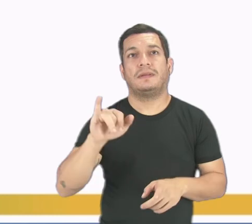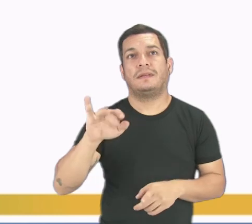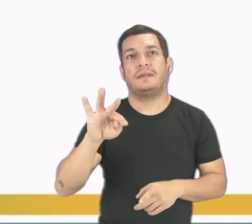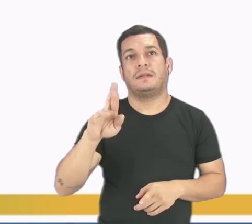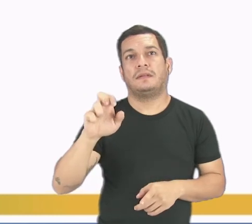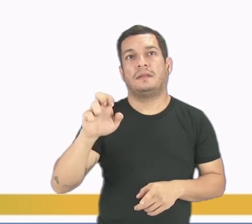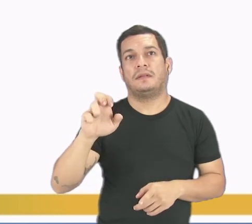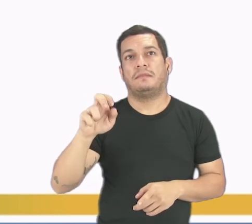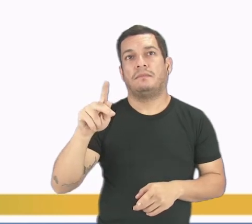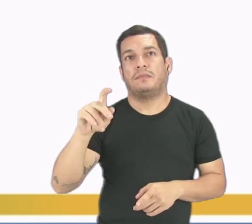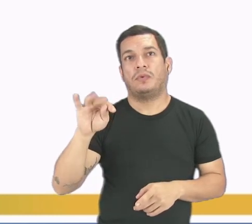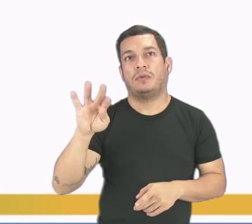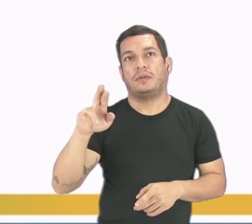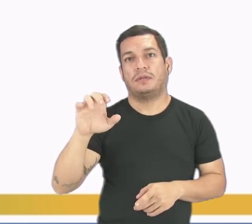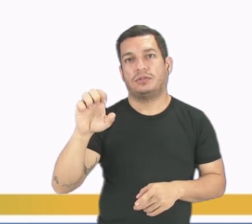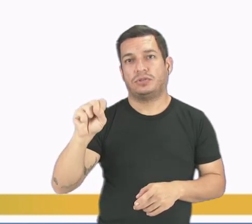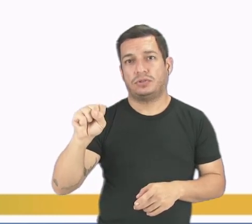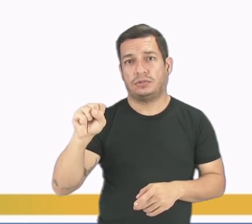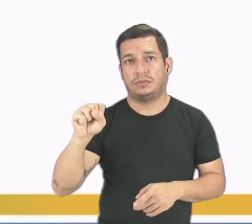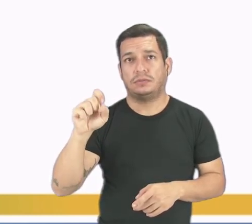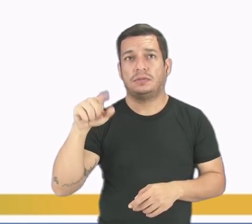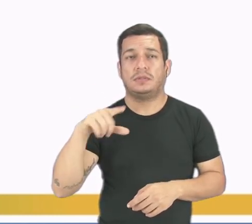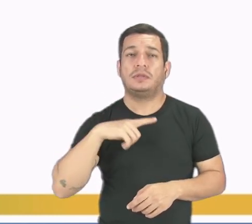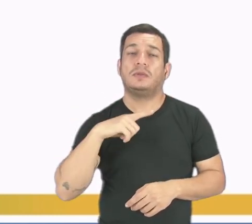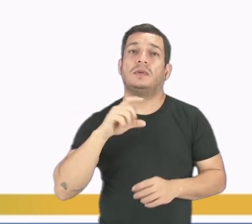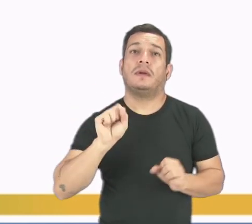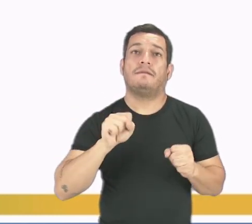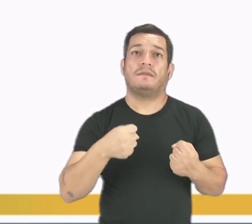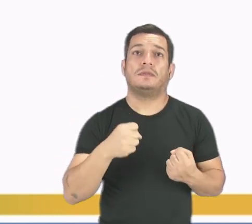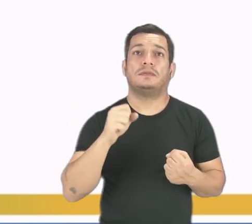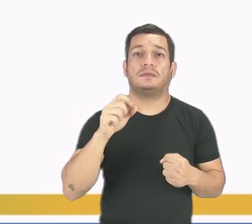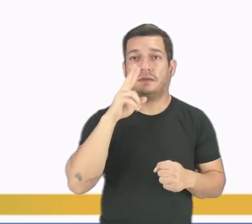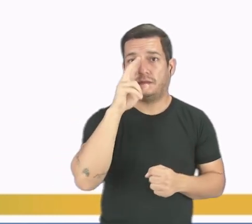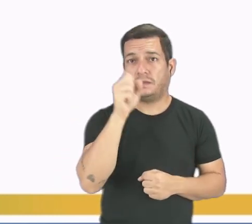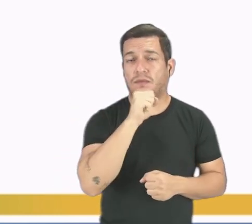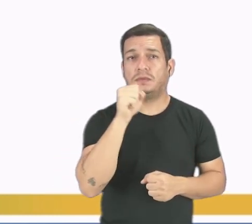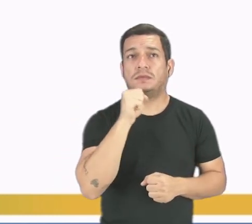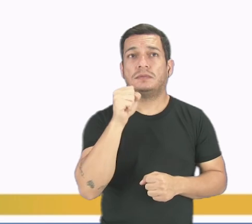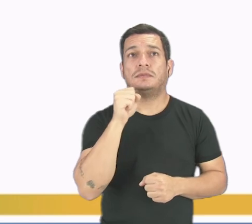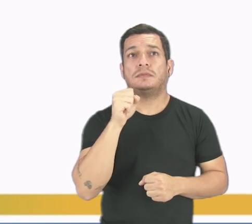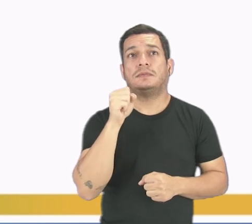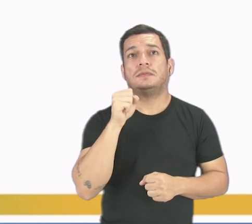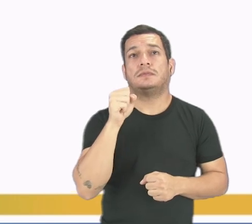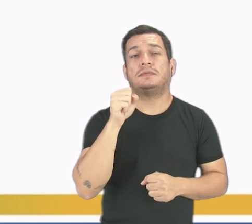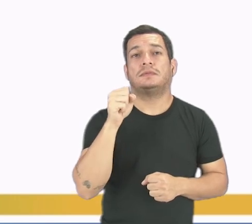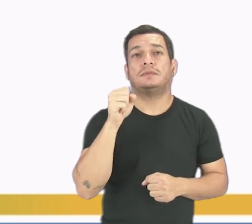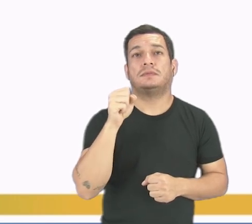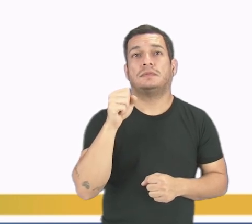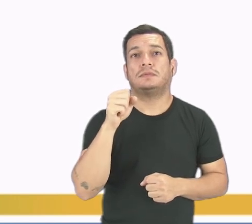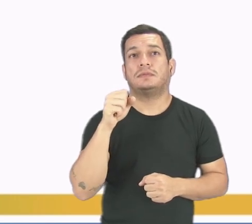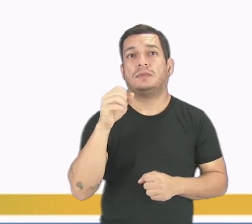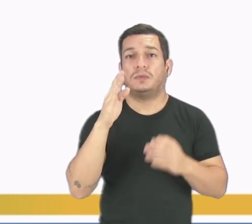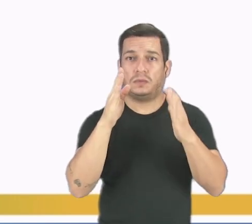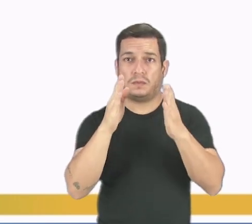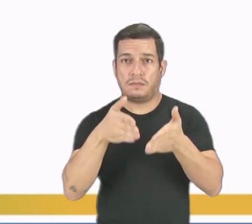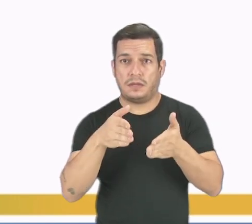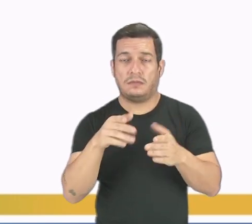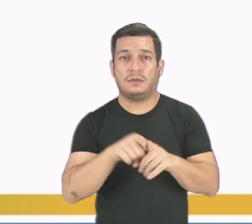daquela aula que você estava cansado e não conseguiu mais se concentrar? Você coloca justamente o caderno no ponto central,